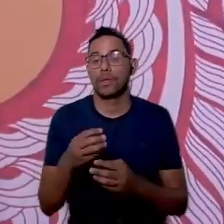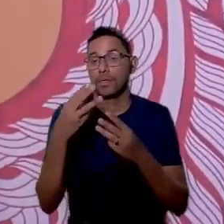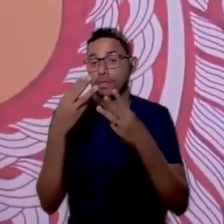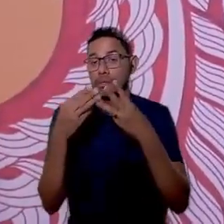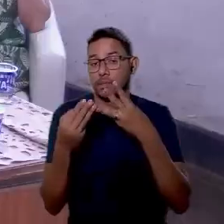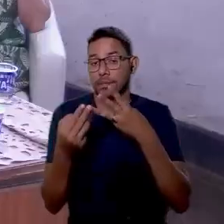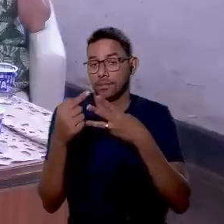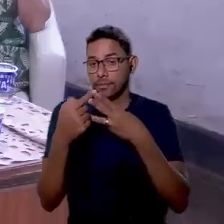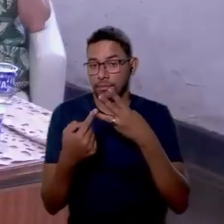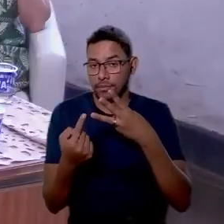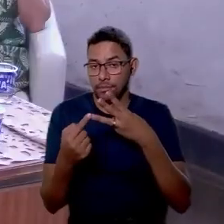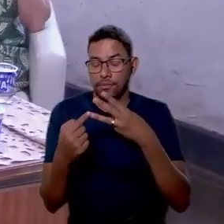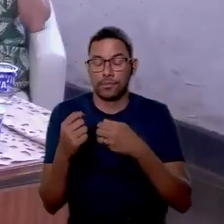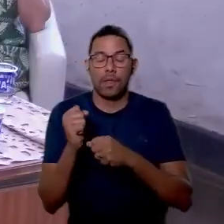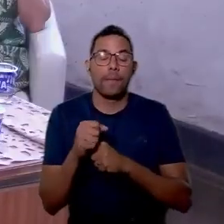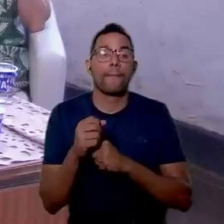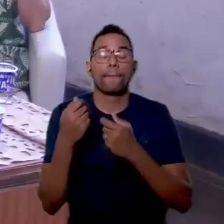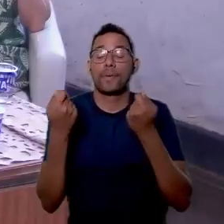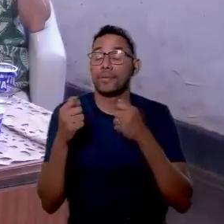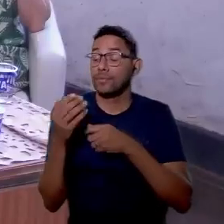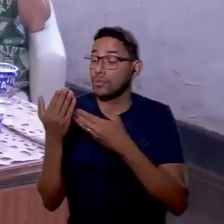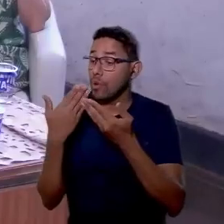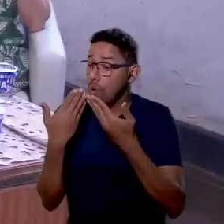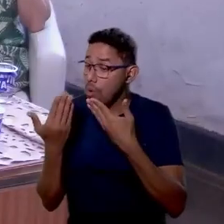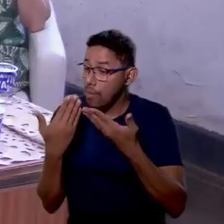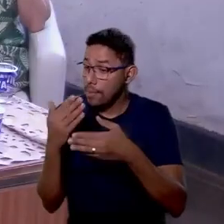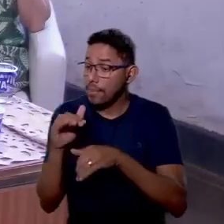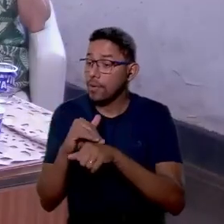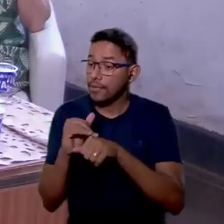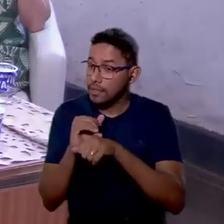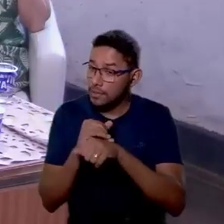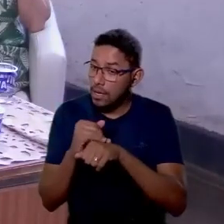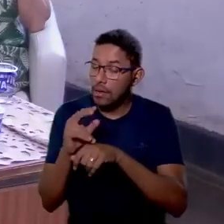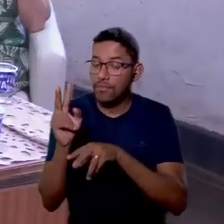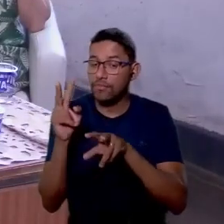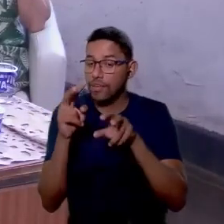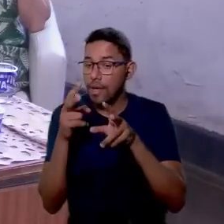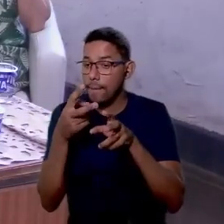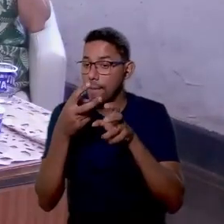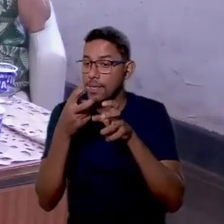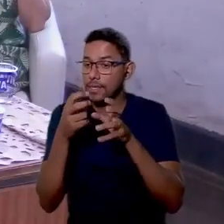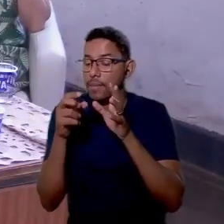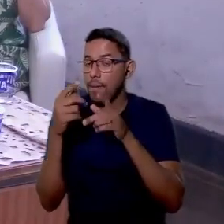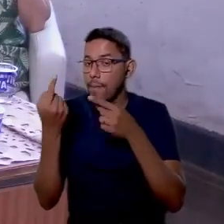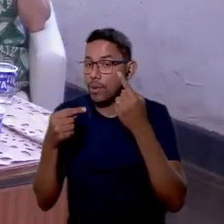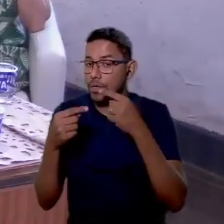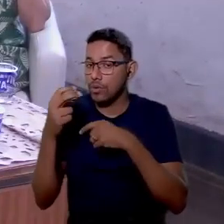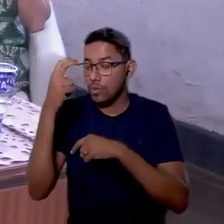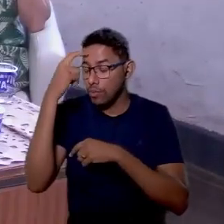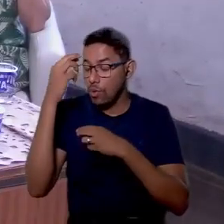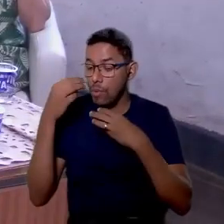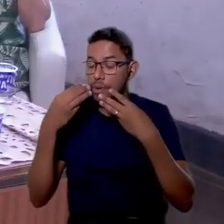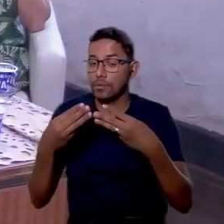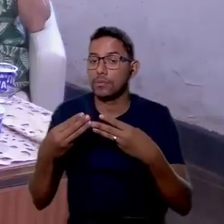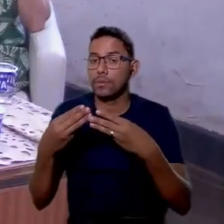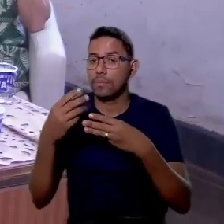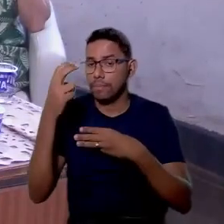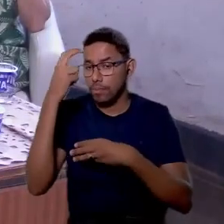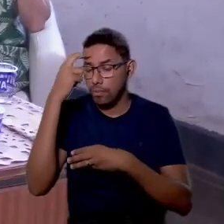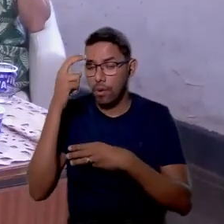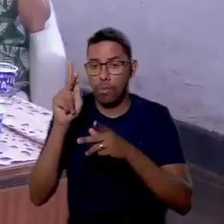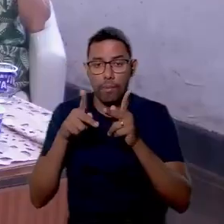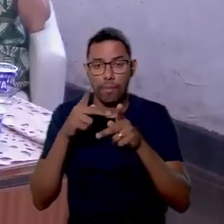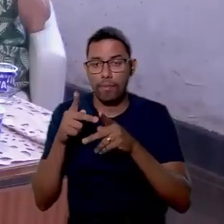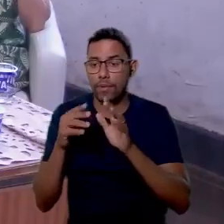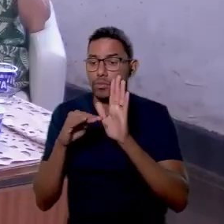elemento, você precisa convencer esse terceiro elemento para que ele enxergue a política pública do Ministério da Cultura, que é de nacionalizar e